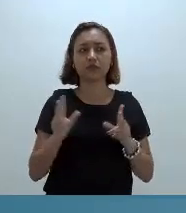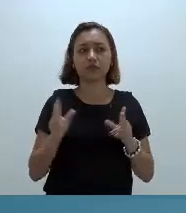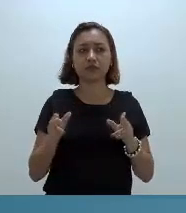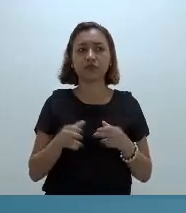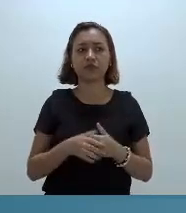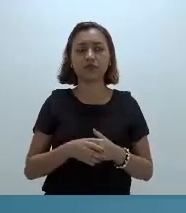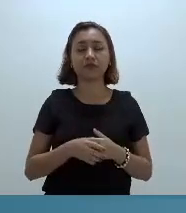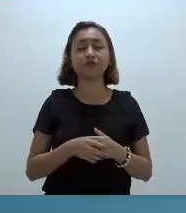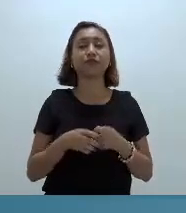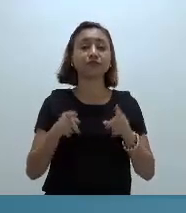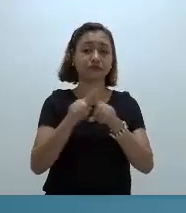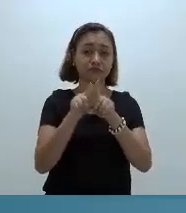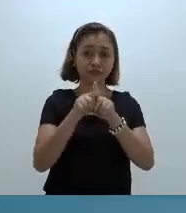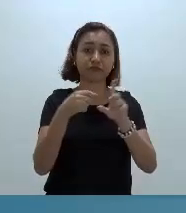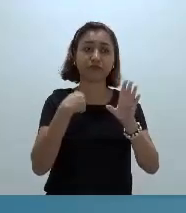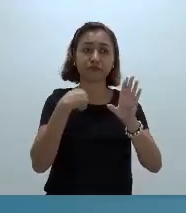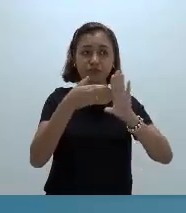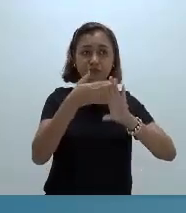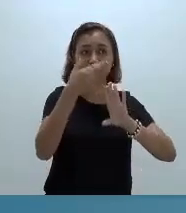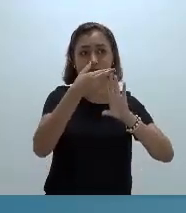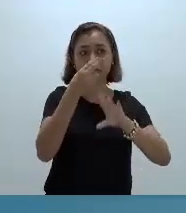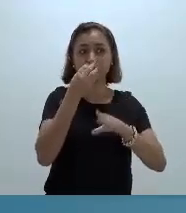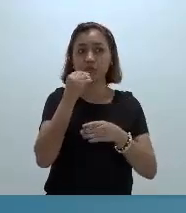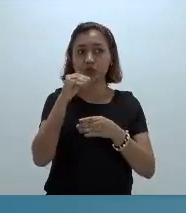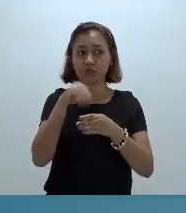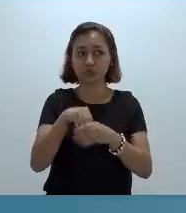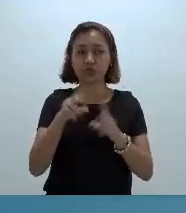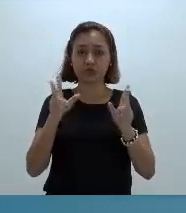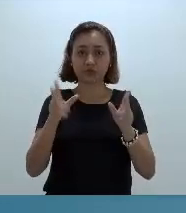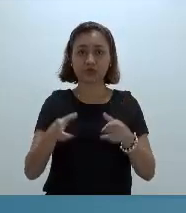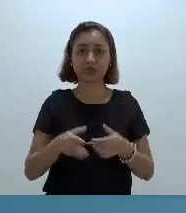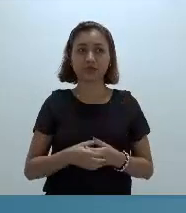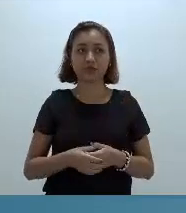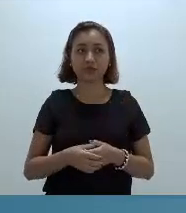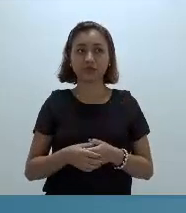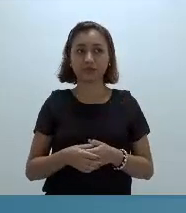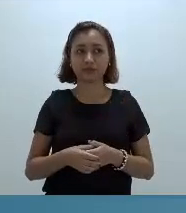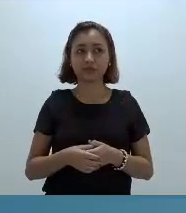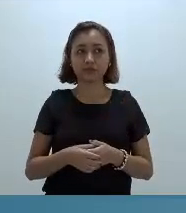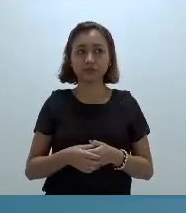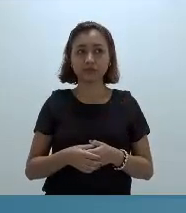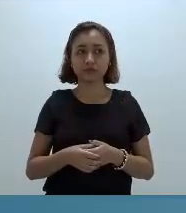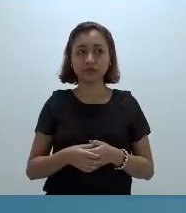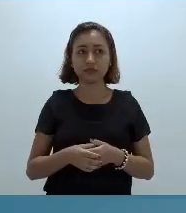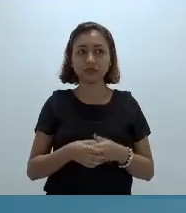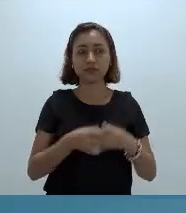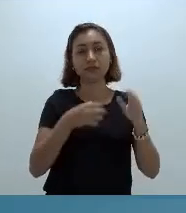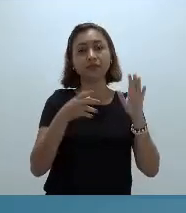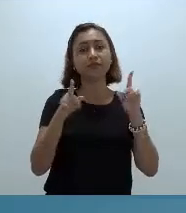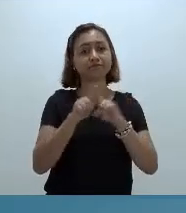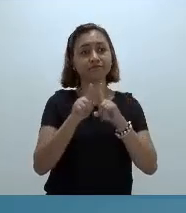Obrigado, excelência. Desembargador Zilda. Excelência, eu também vou acompanhar o relator.